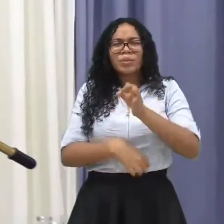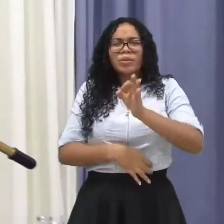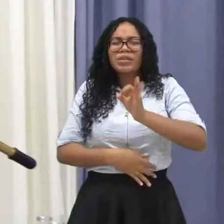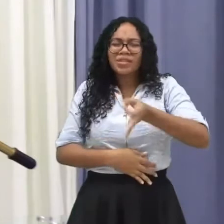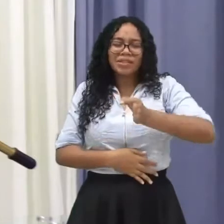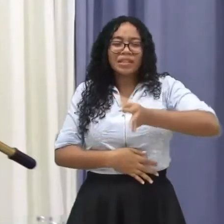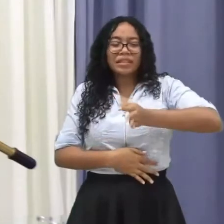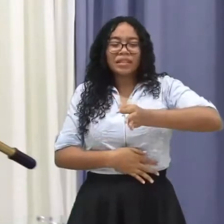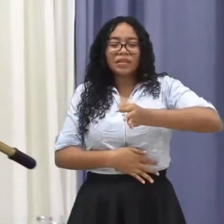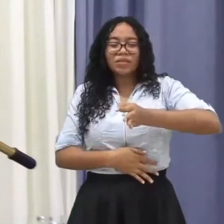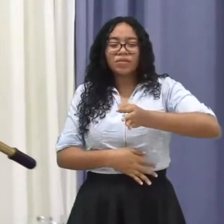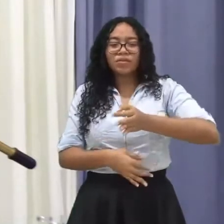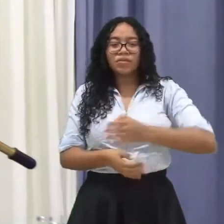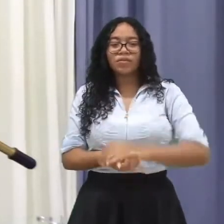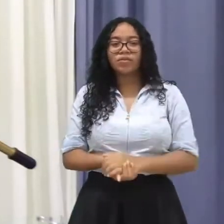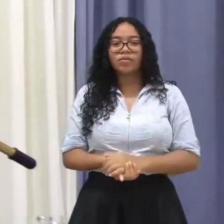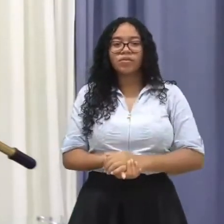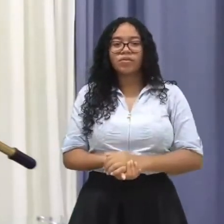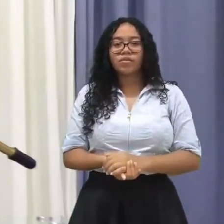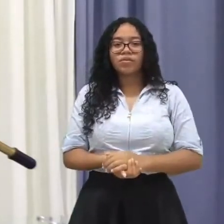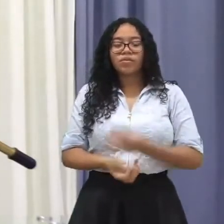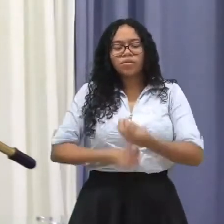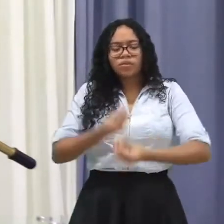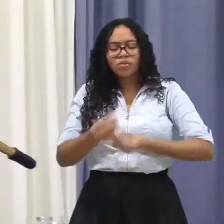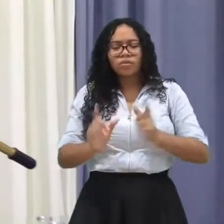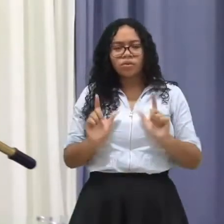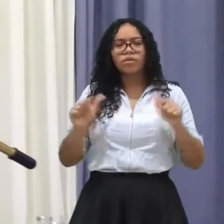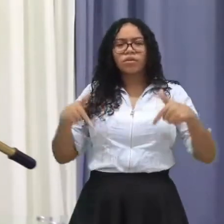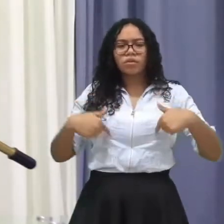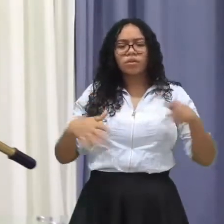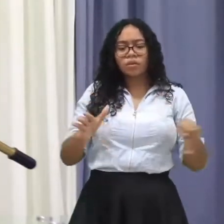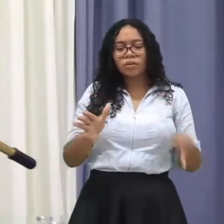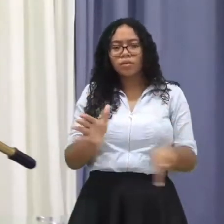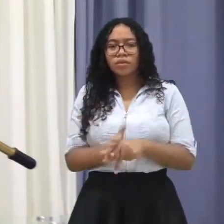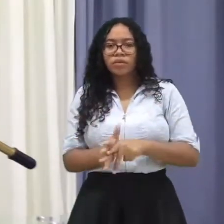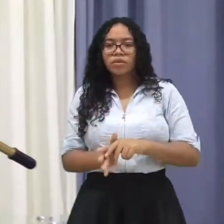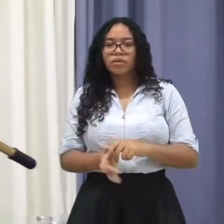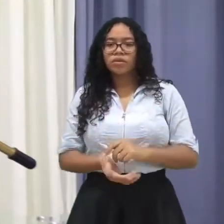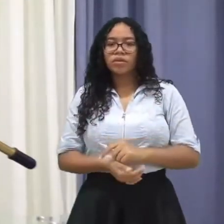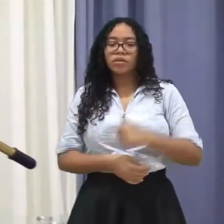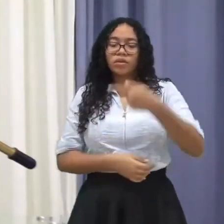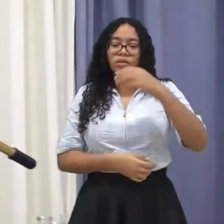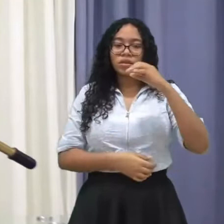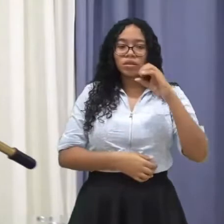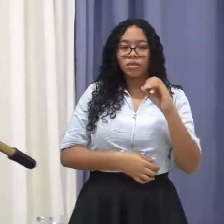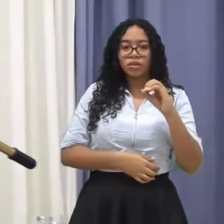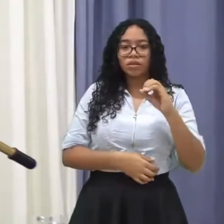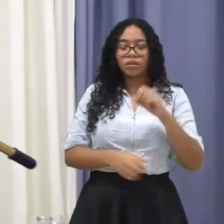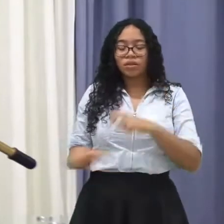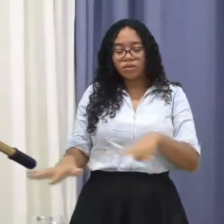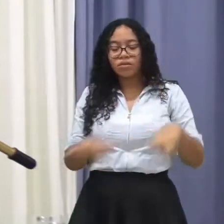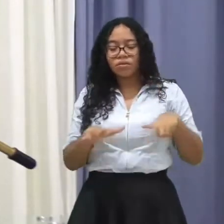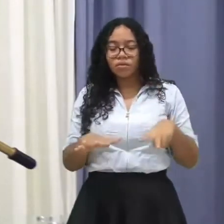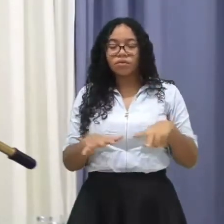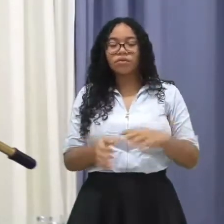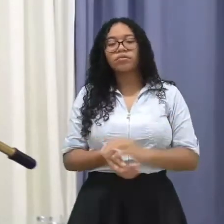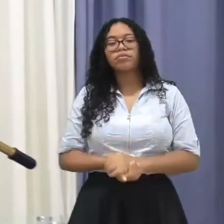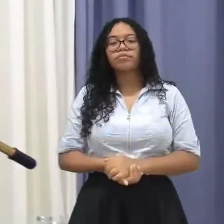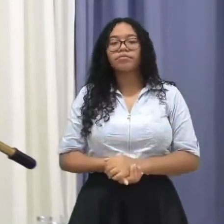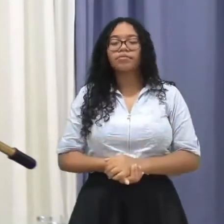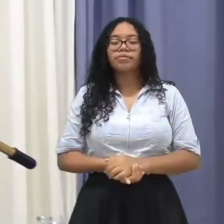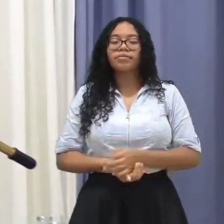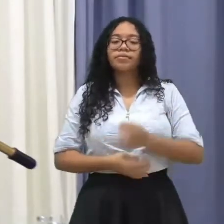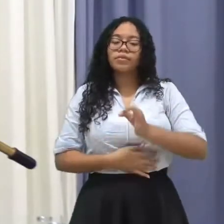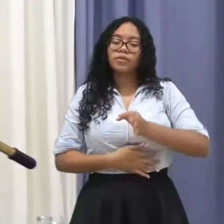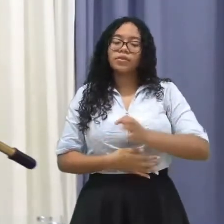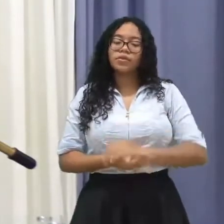específica como Israel e sua profecia das 70 semanas de anos. Bem,